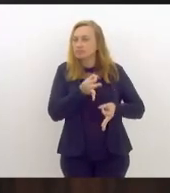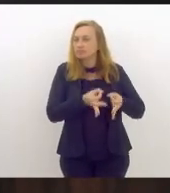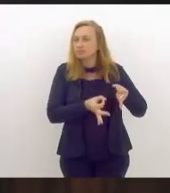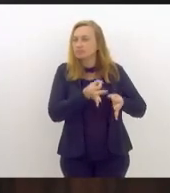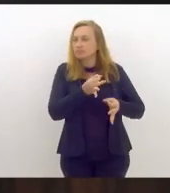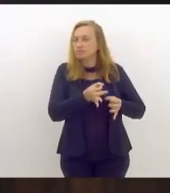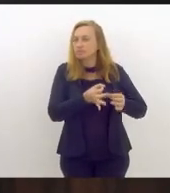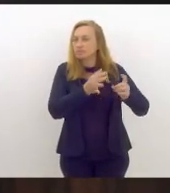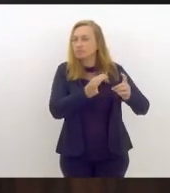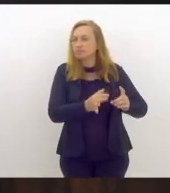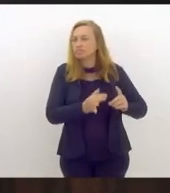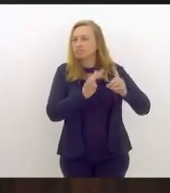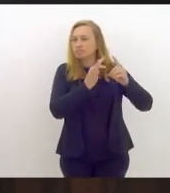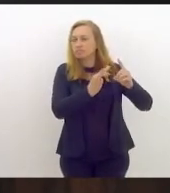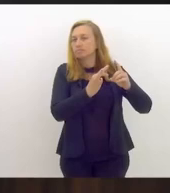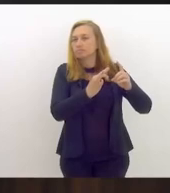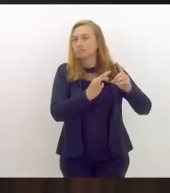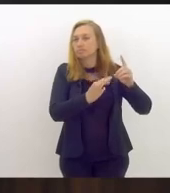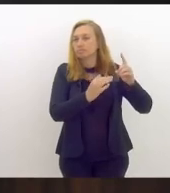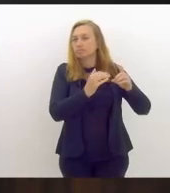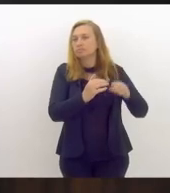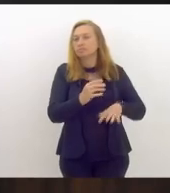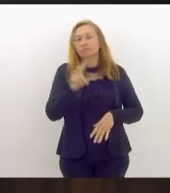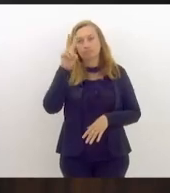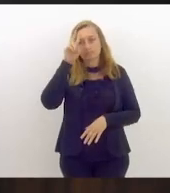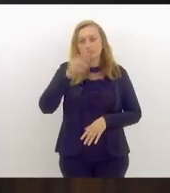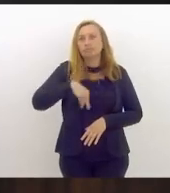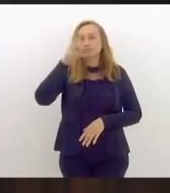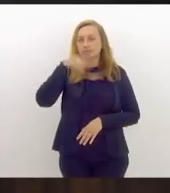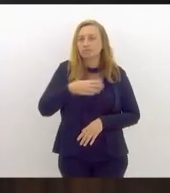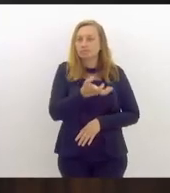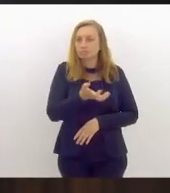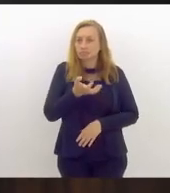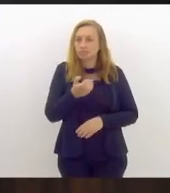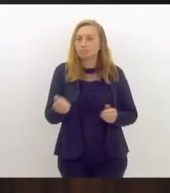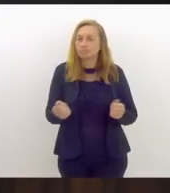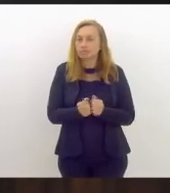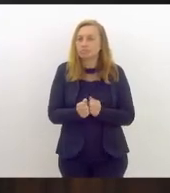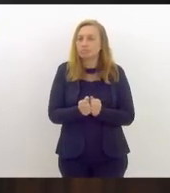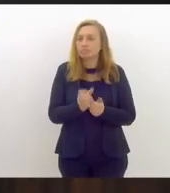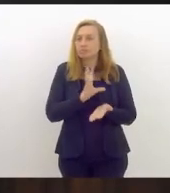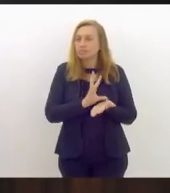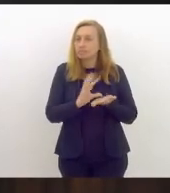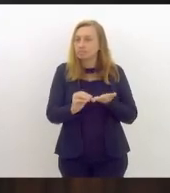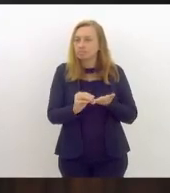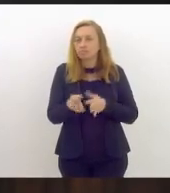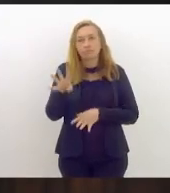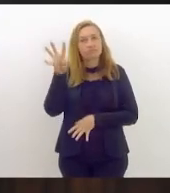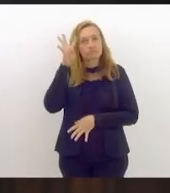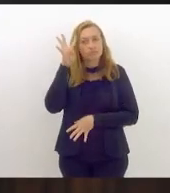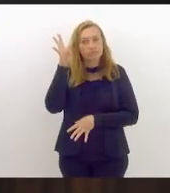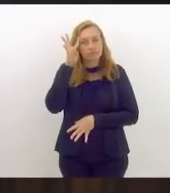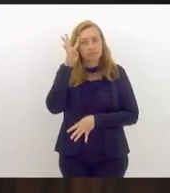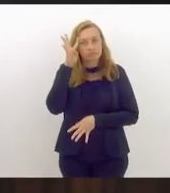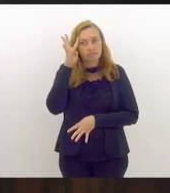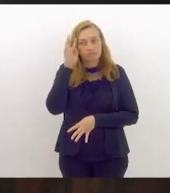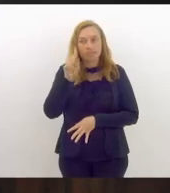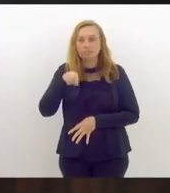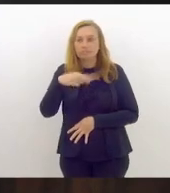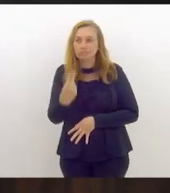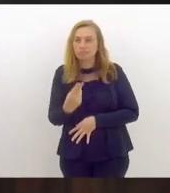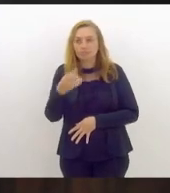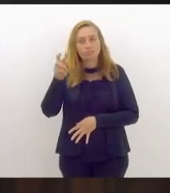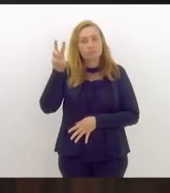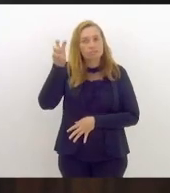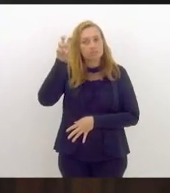na segunda. E aí, quem quiser que a gente possa pautar na quarta-feira ou na